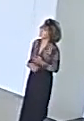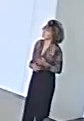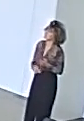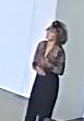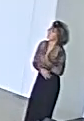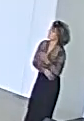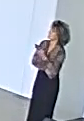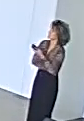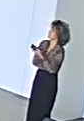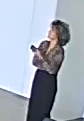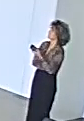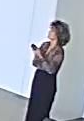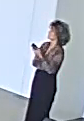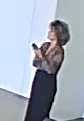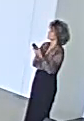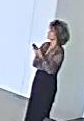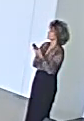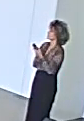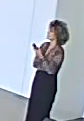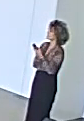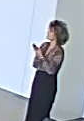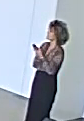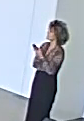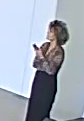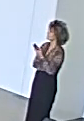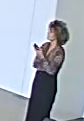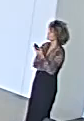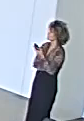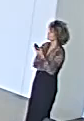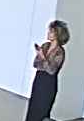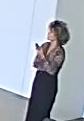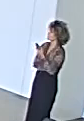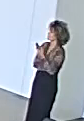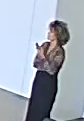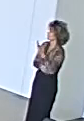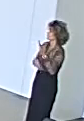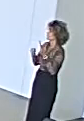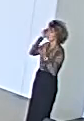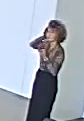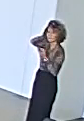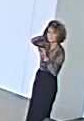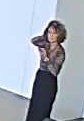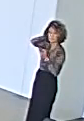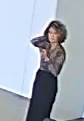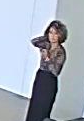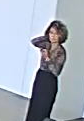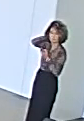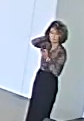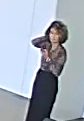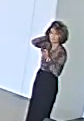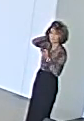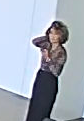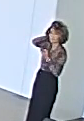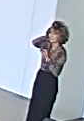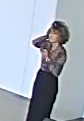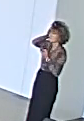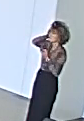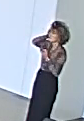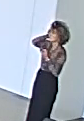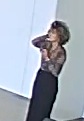paroquiais, foranias, formação de catequistas, formação de lideranças,